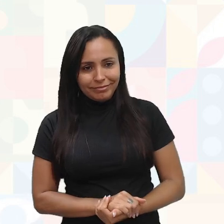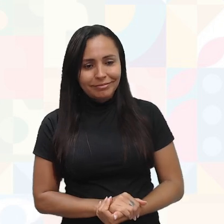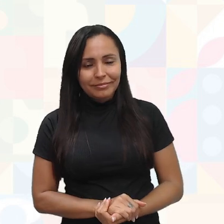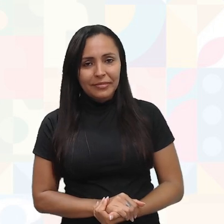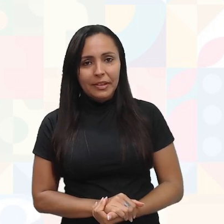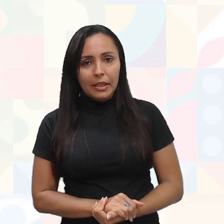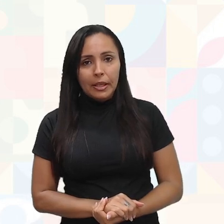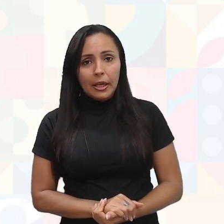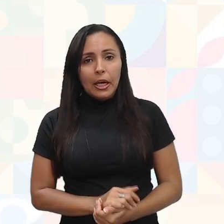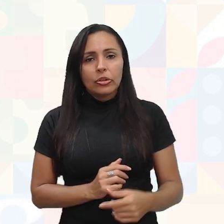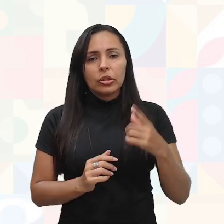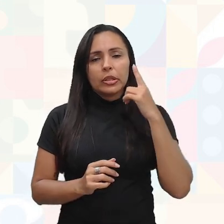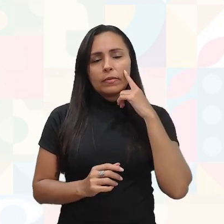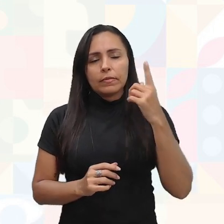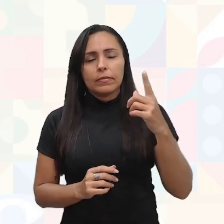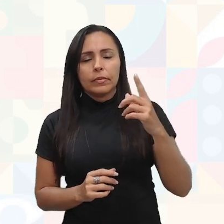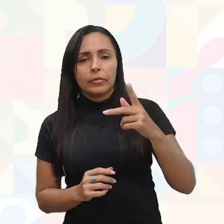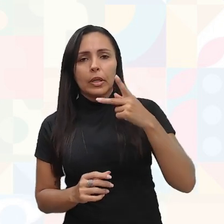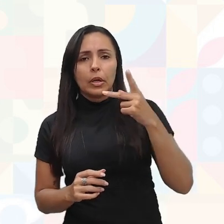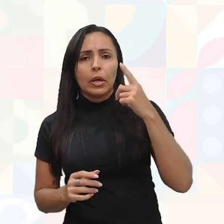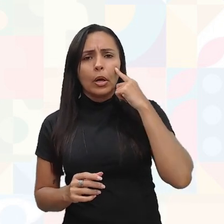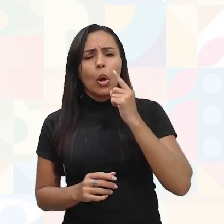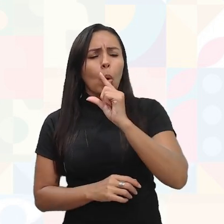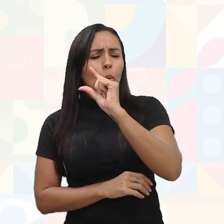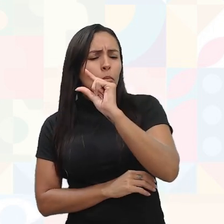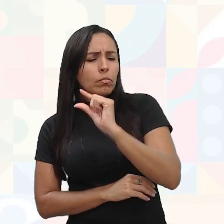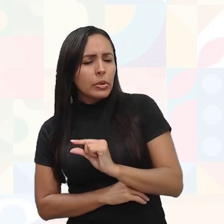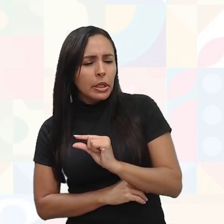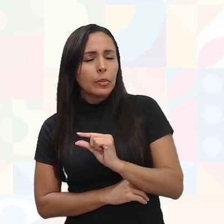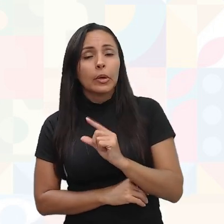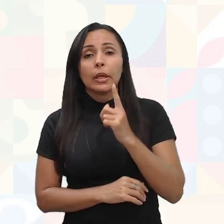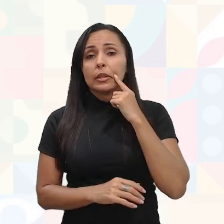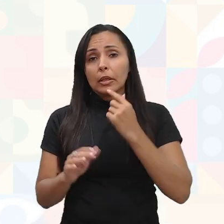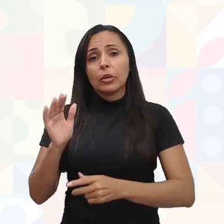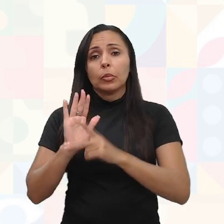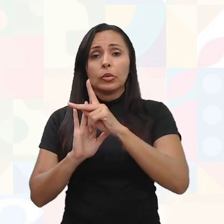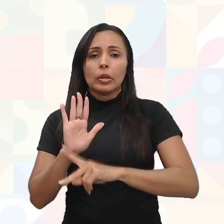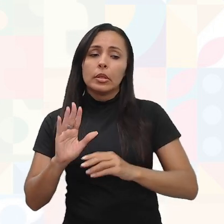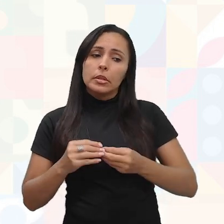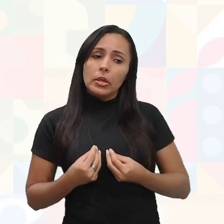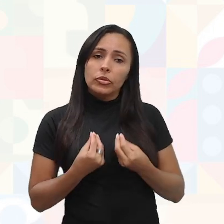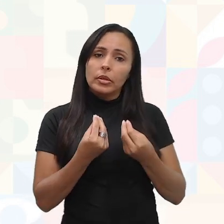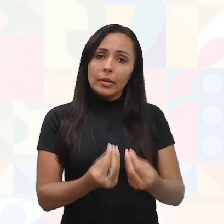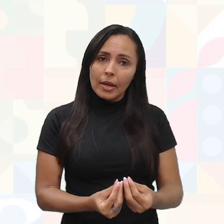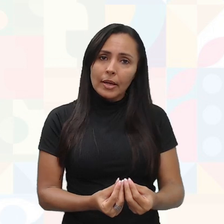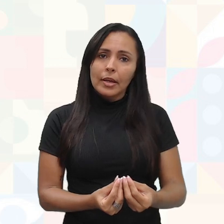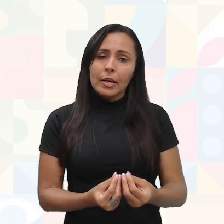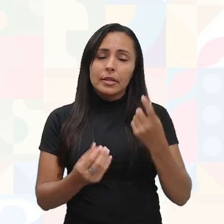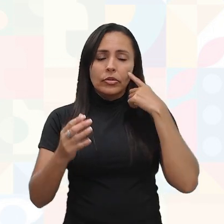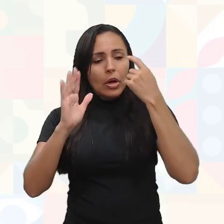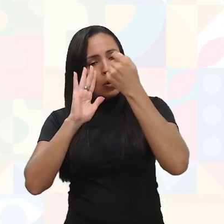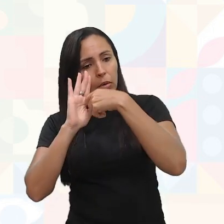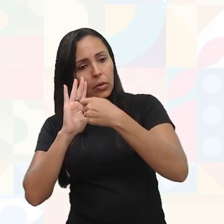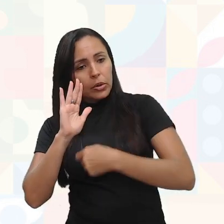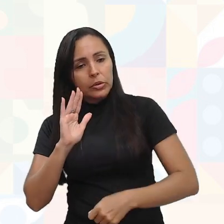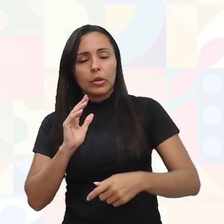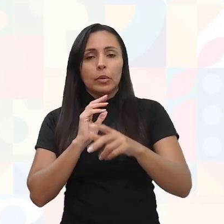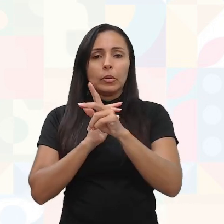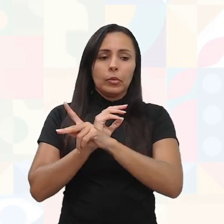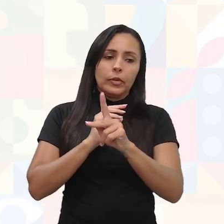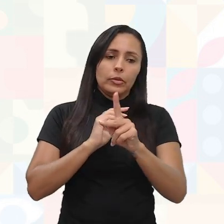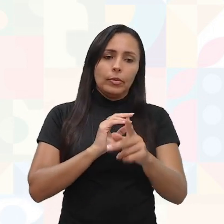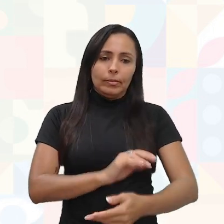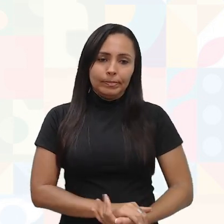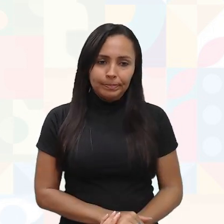gente estipula o mínimo do mínimo para que o projeto seja entregue e possa ser corrigido aqui por nós professores,